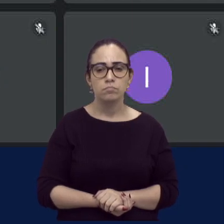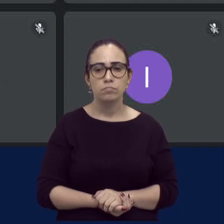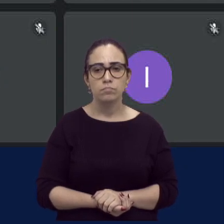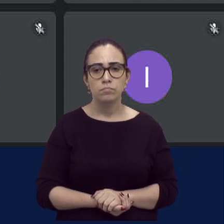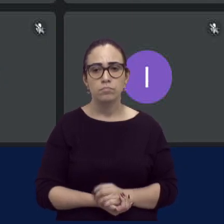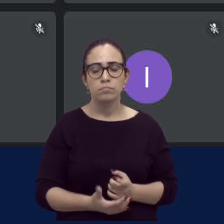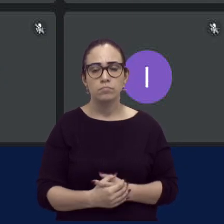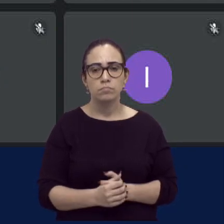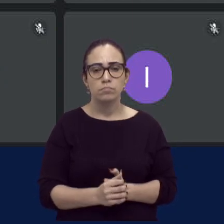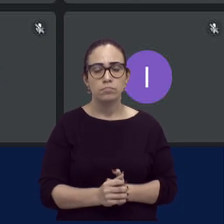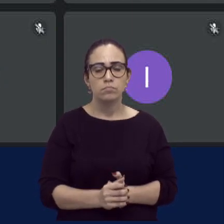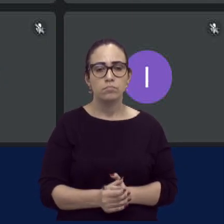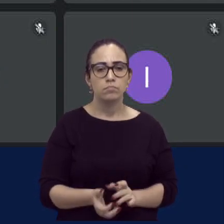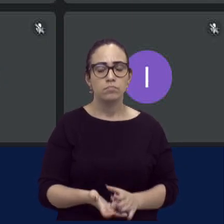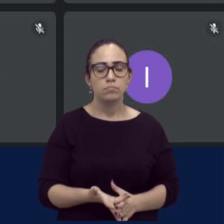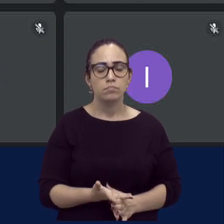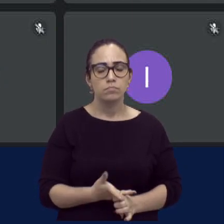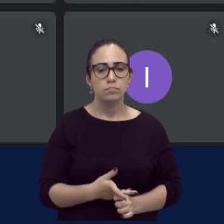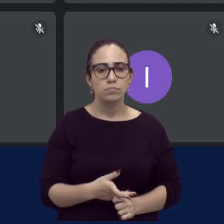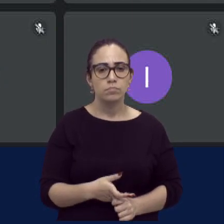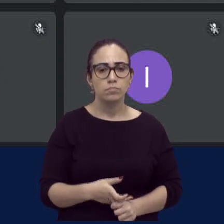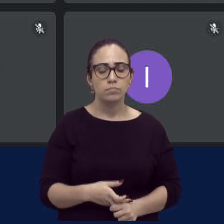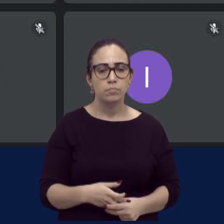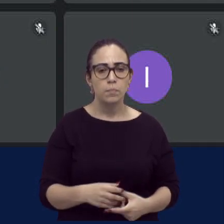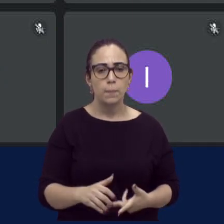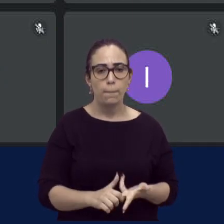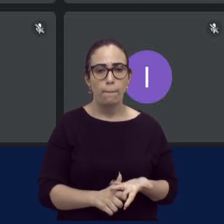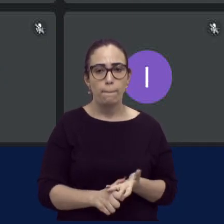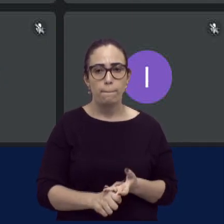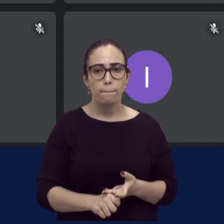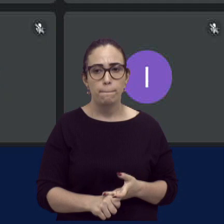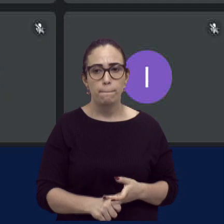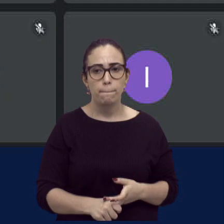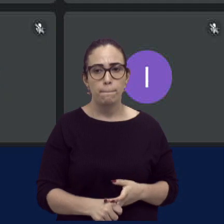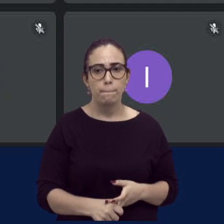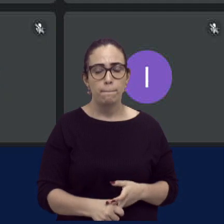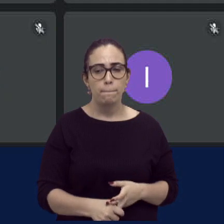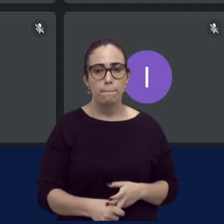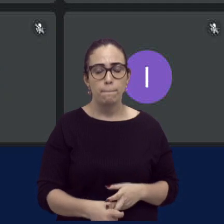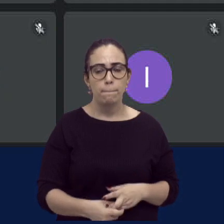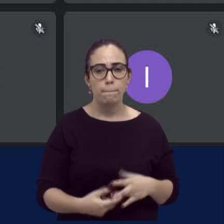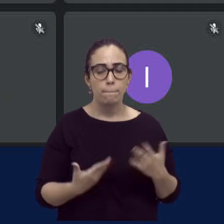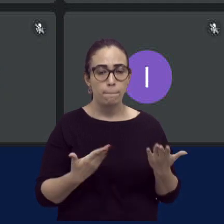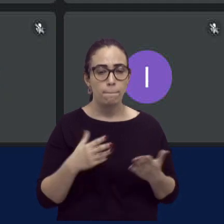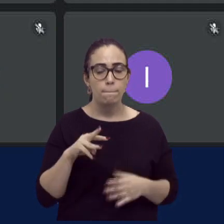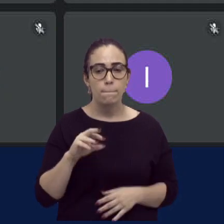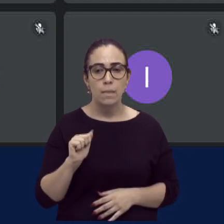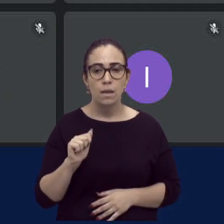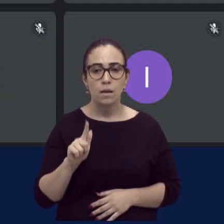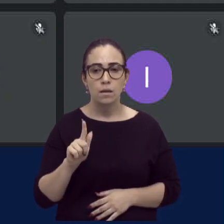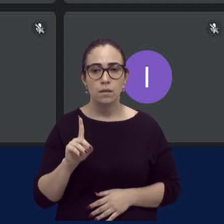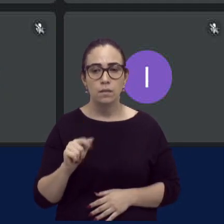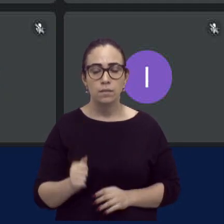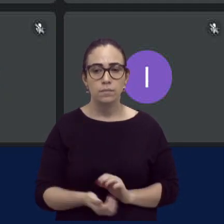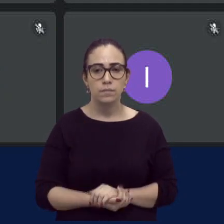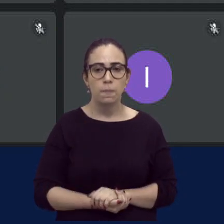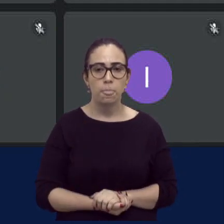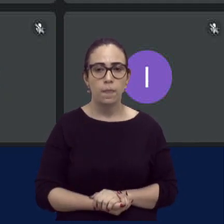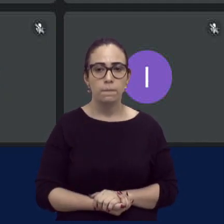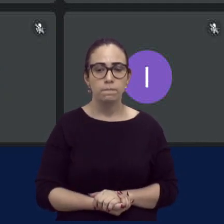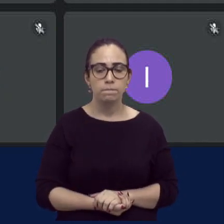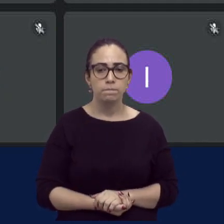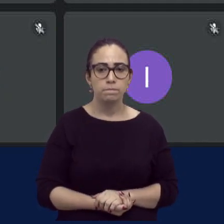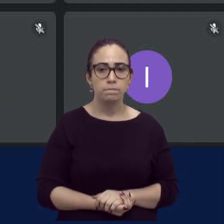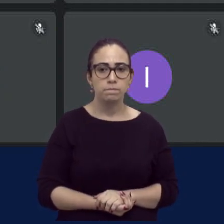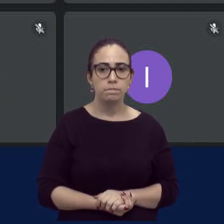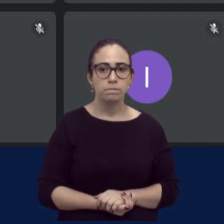Veja a pessoa à sua frente. Muitas vezes a gente não tem esse hábito, não tem essa prática, né? Magda, fica à vontade, se você quiser fazer suas considerações finais,